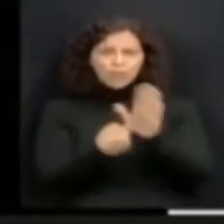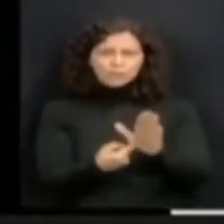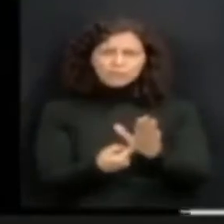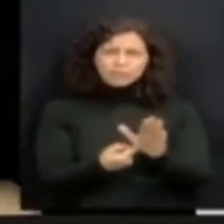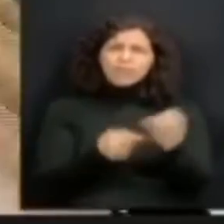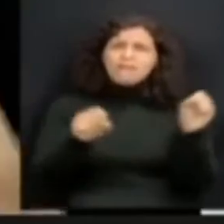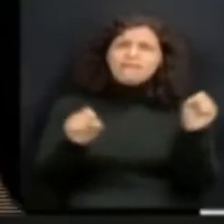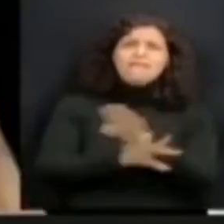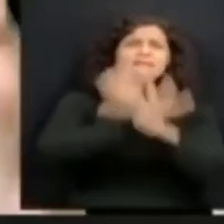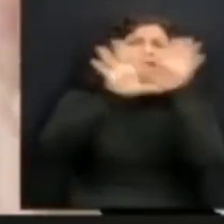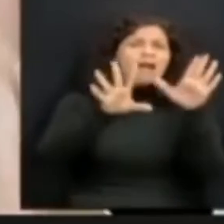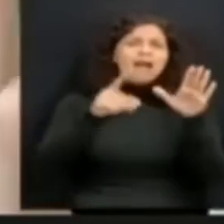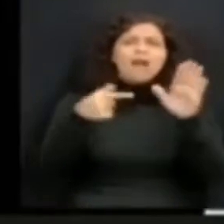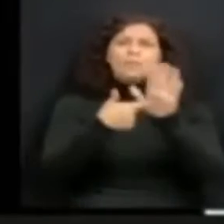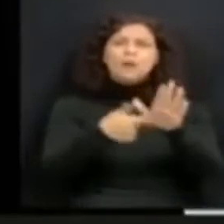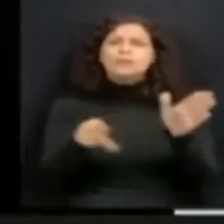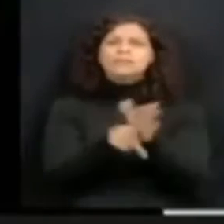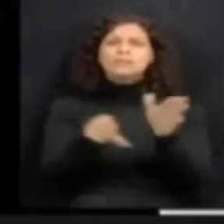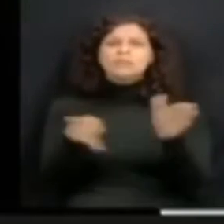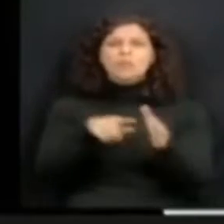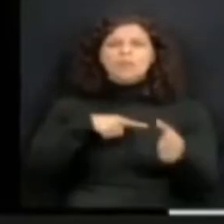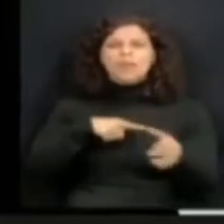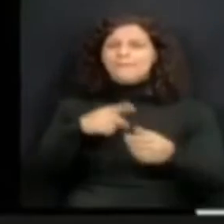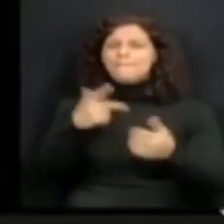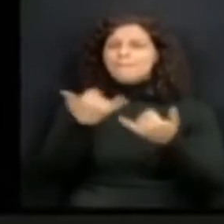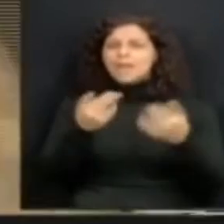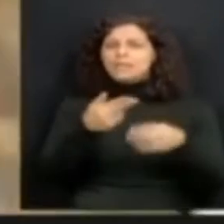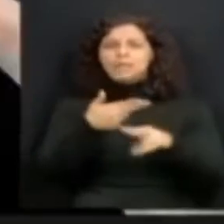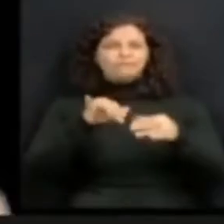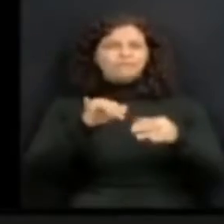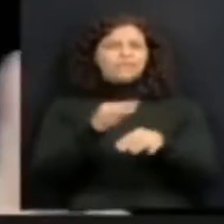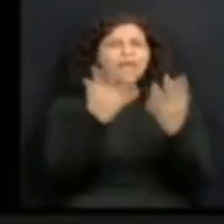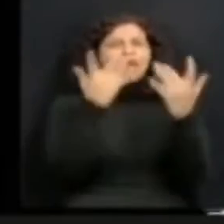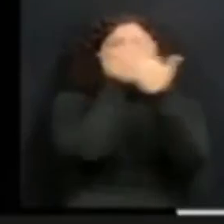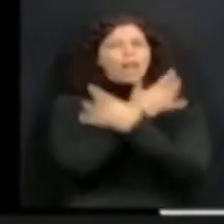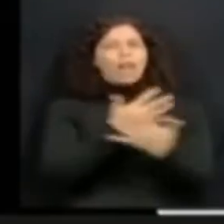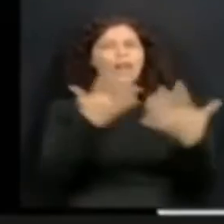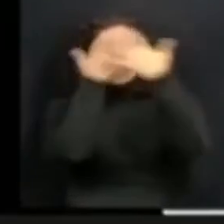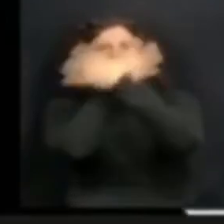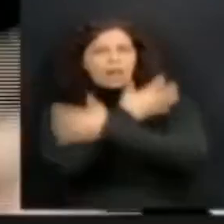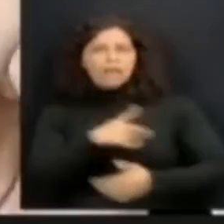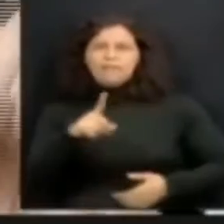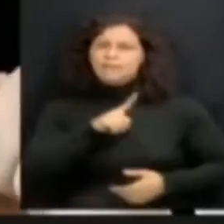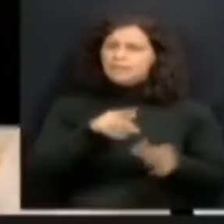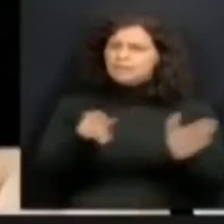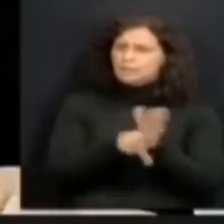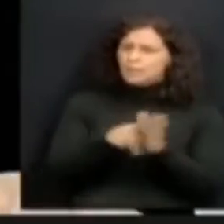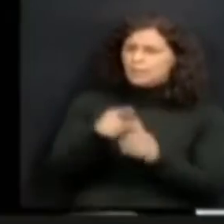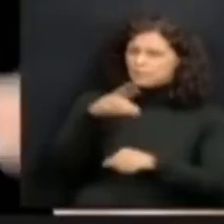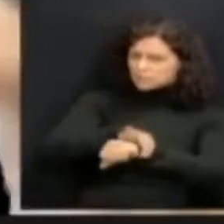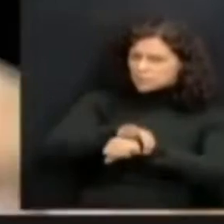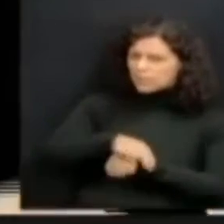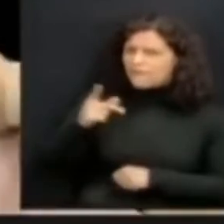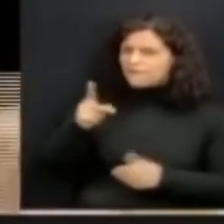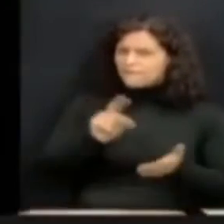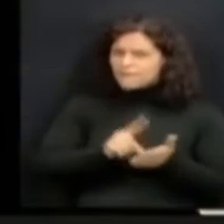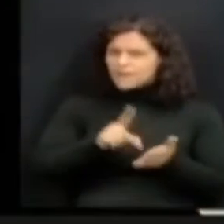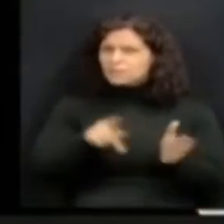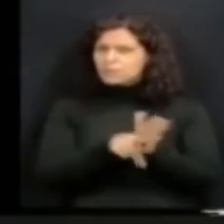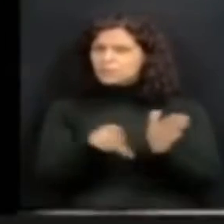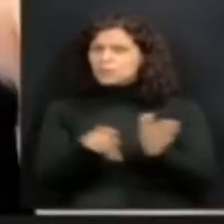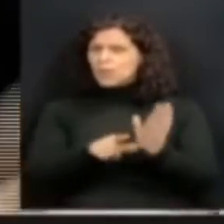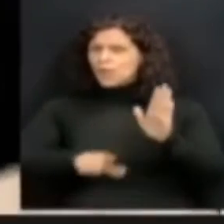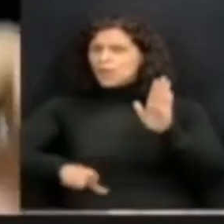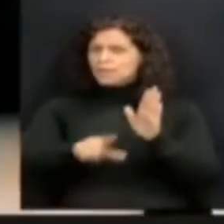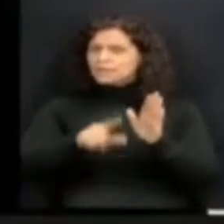claro. Isso é uma forçada, uma maquiagem para se garantir que não haja